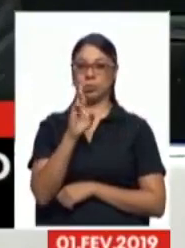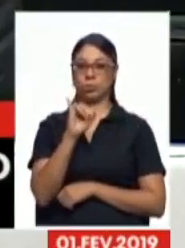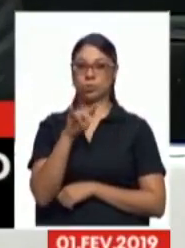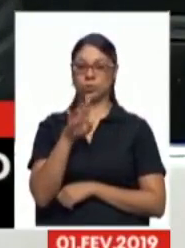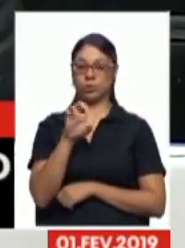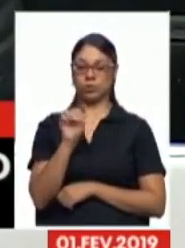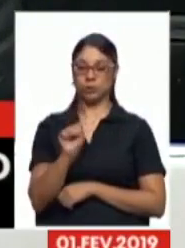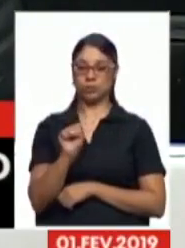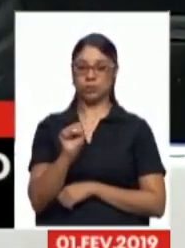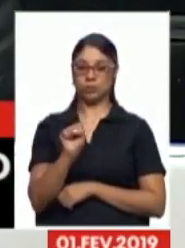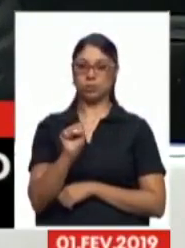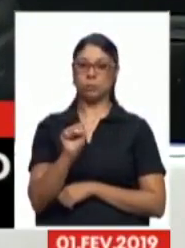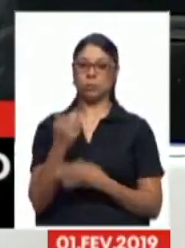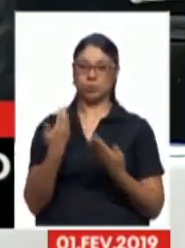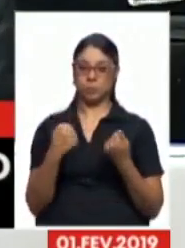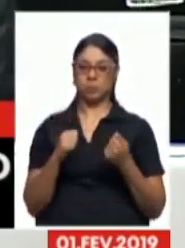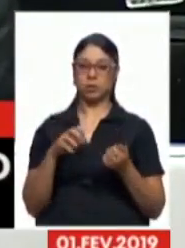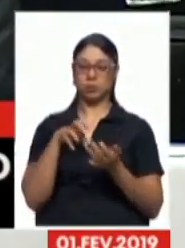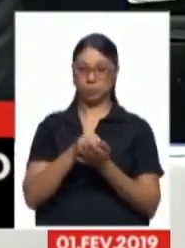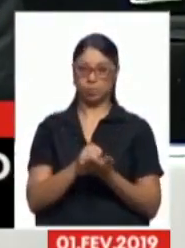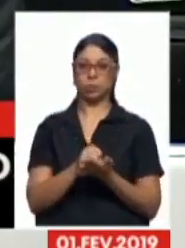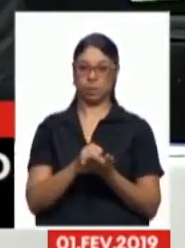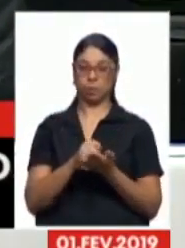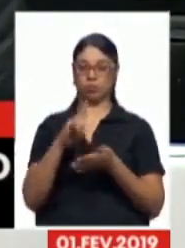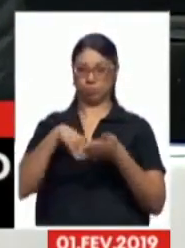Proceda-se à autenticação da lista.